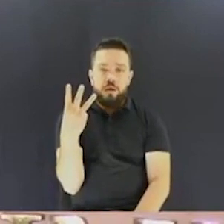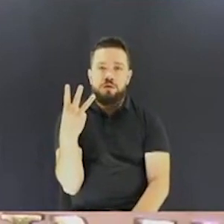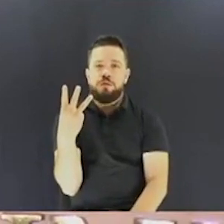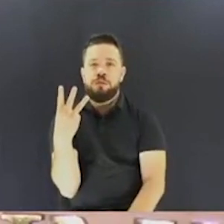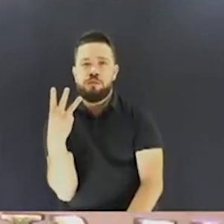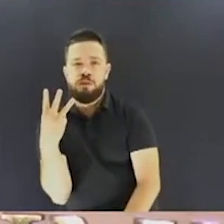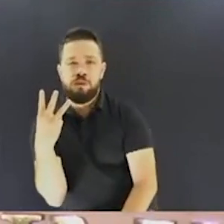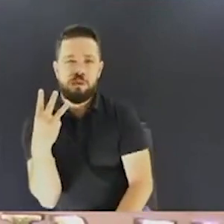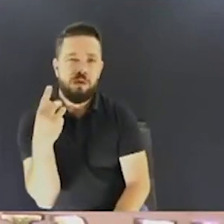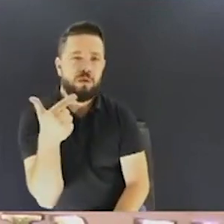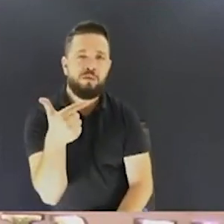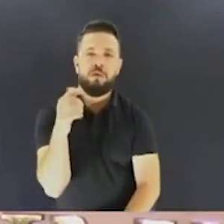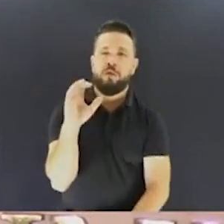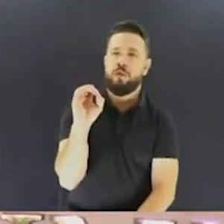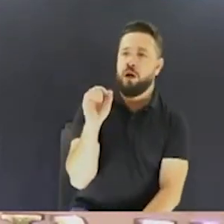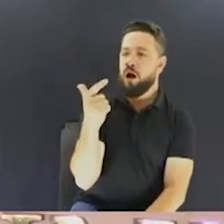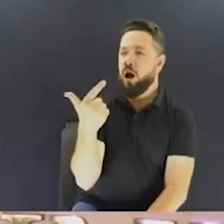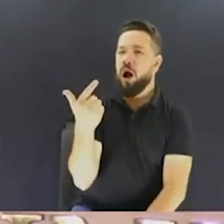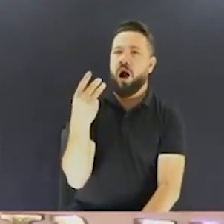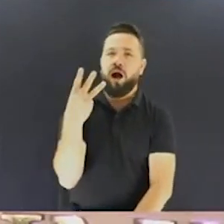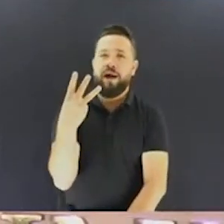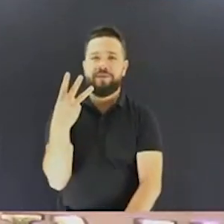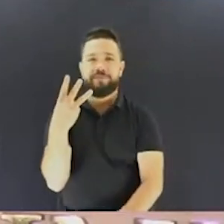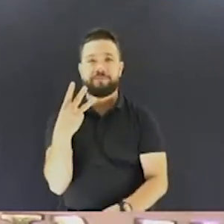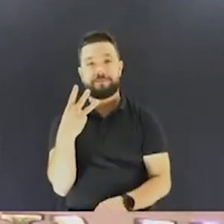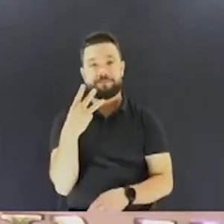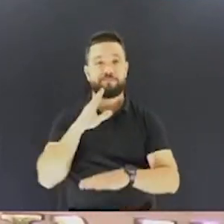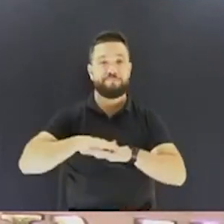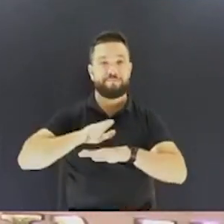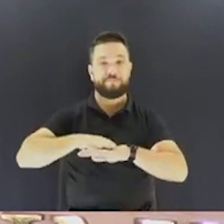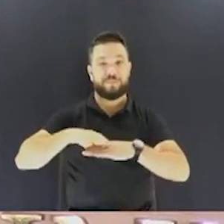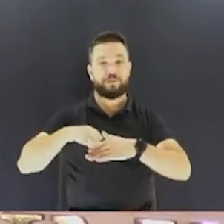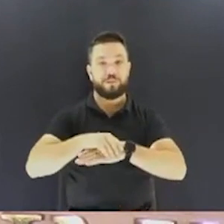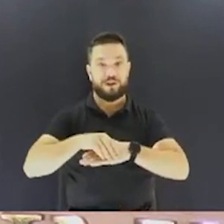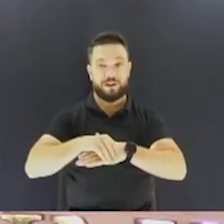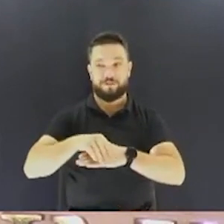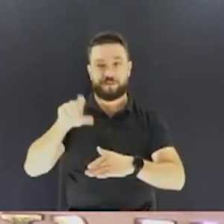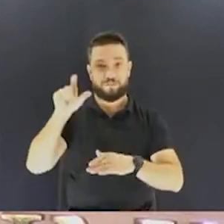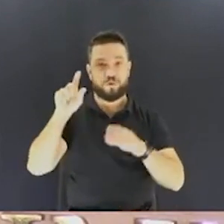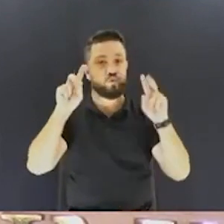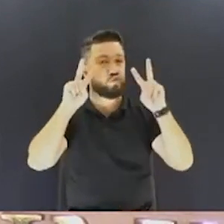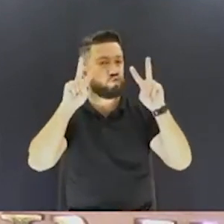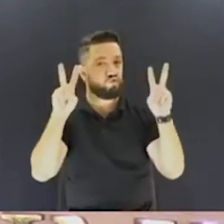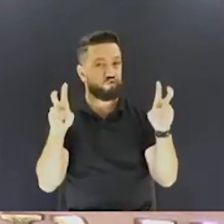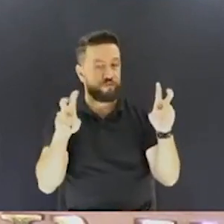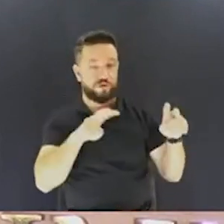05-83-83-2023. Iniciativa Pia Petrosiello institui a Semana de Conscientização da Síndrome de...